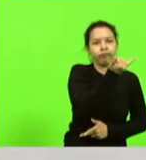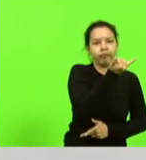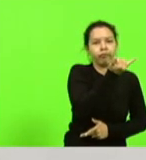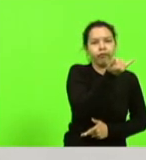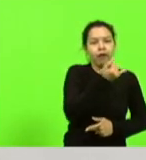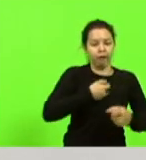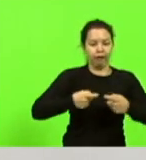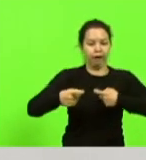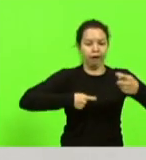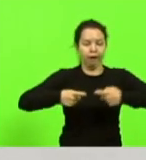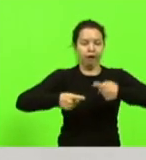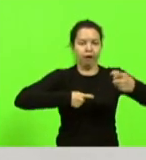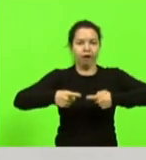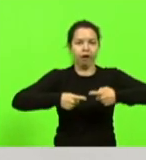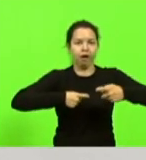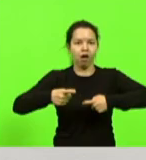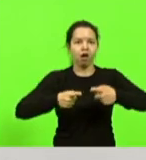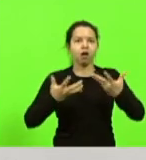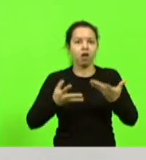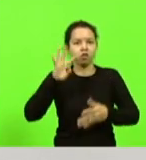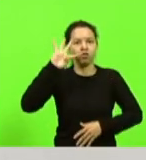para resolver a própria vida.